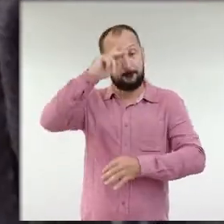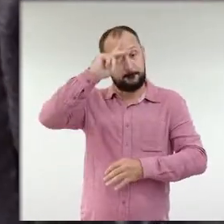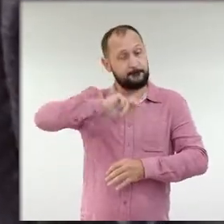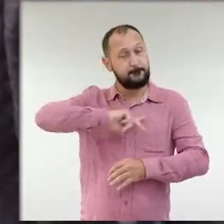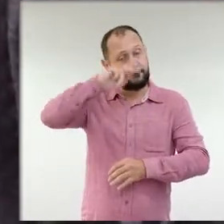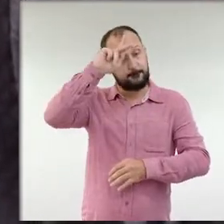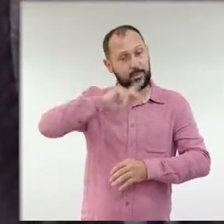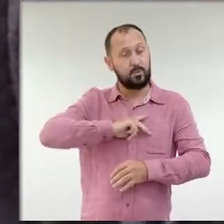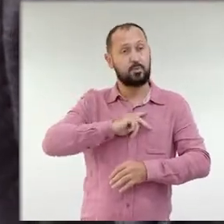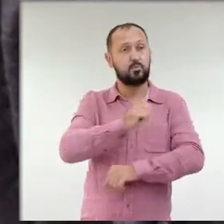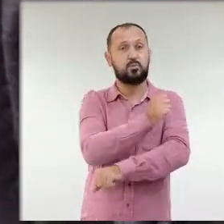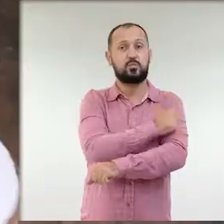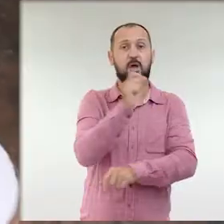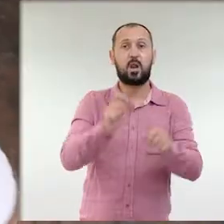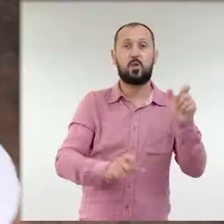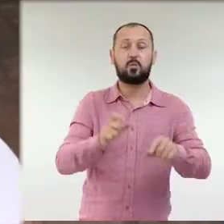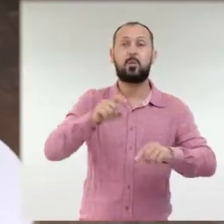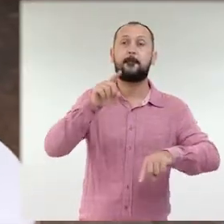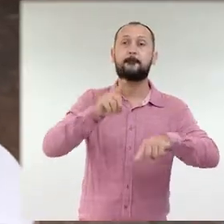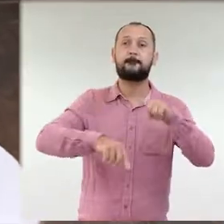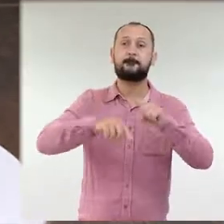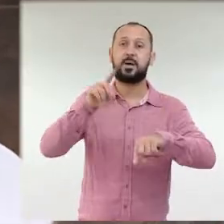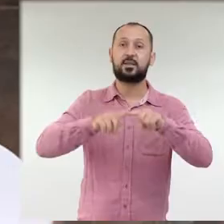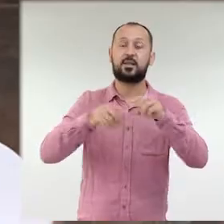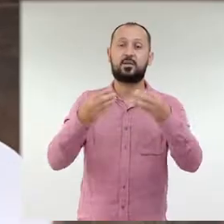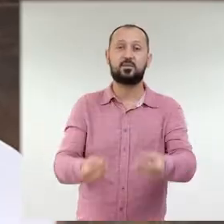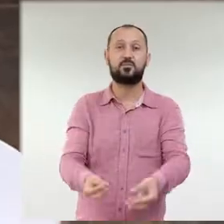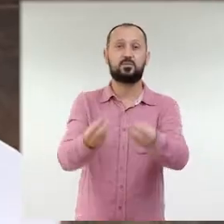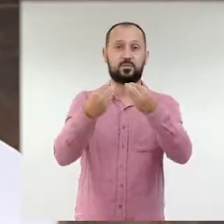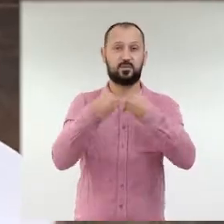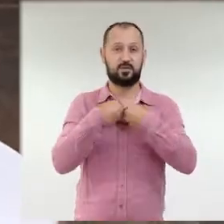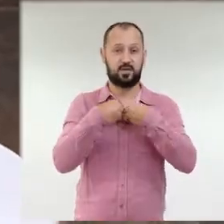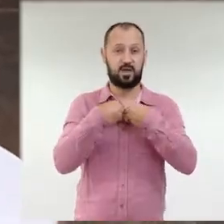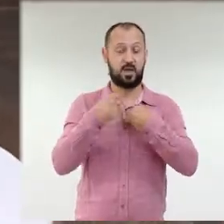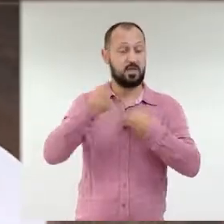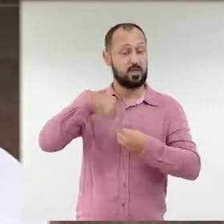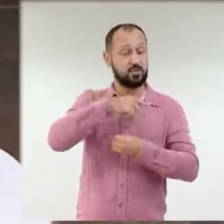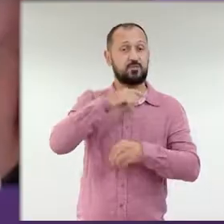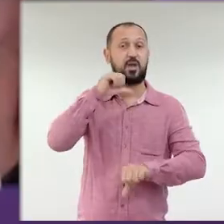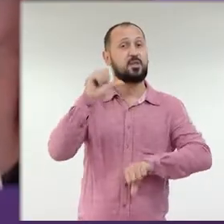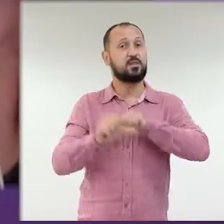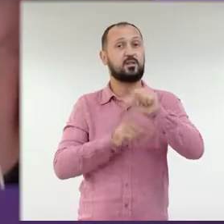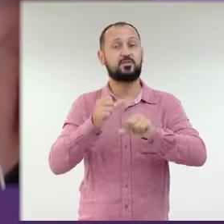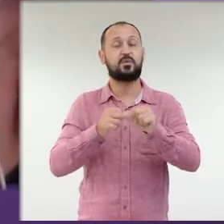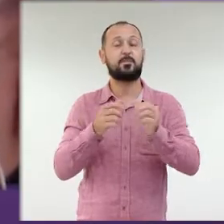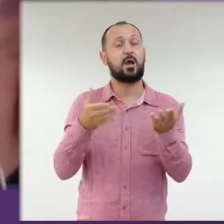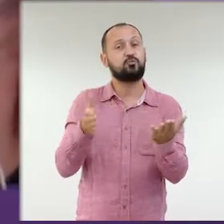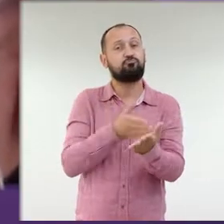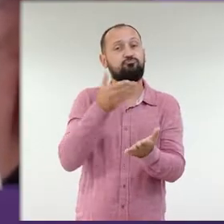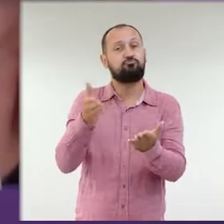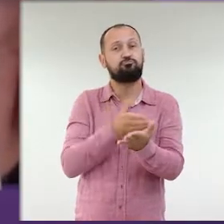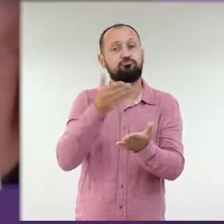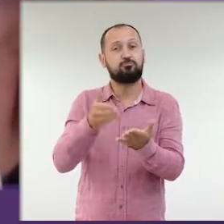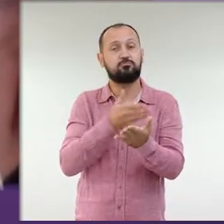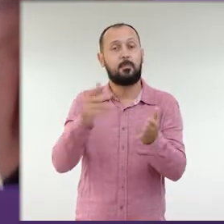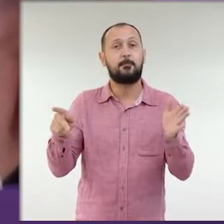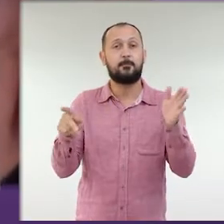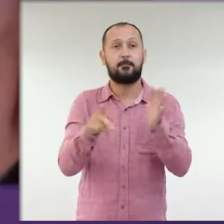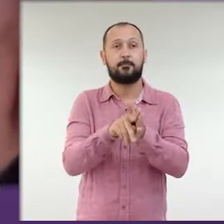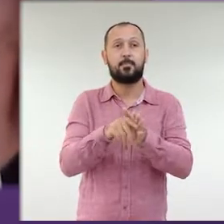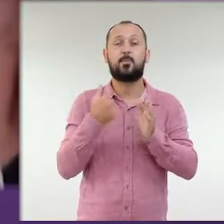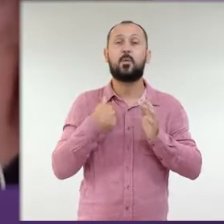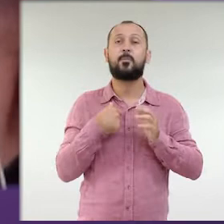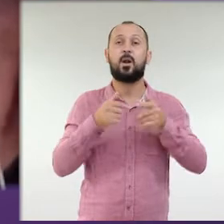conta própria, os alunos, um material que eles vão nos entregar e que a gente vai transformar numa cartilha escrita com